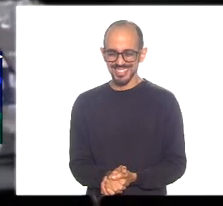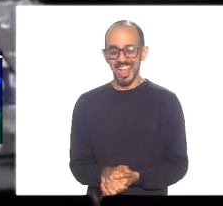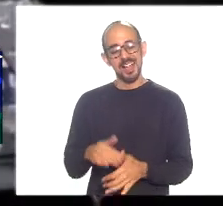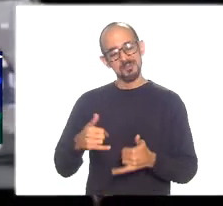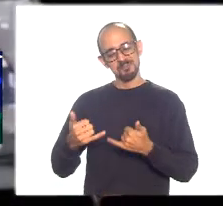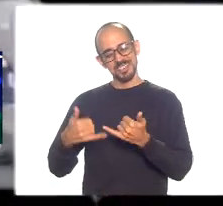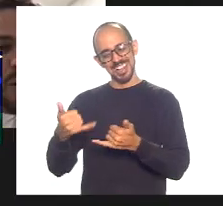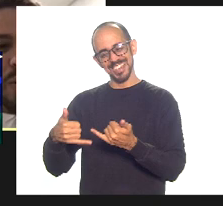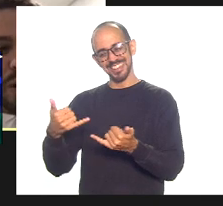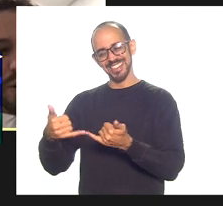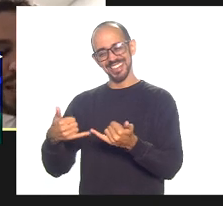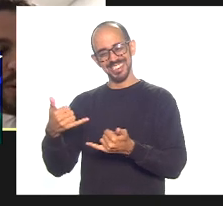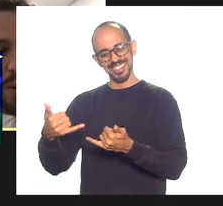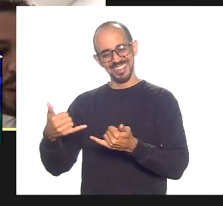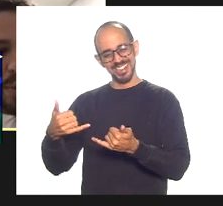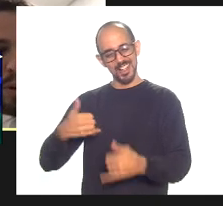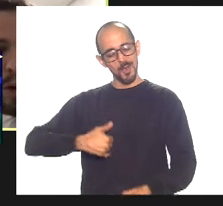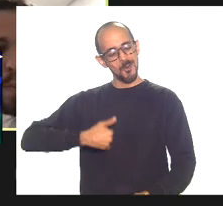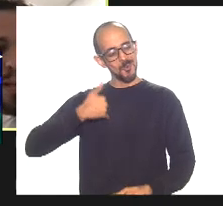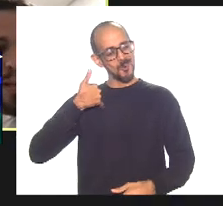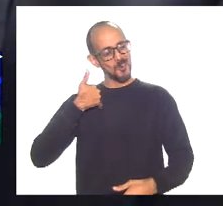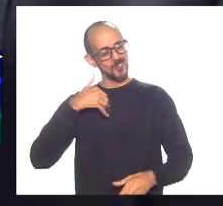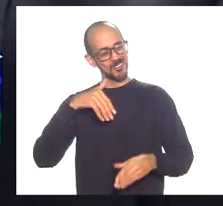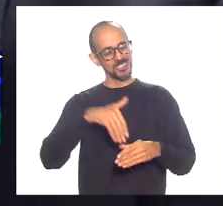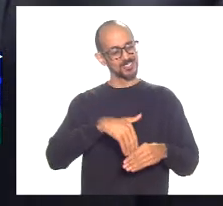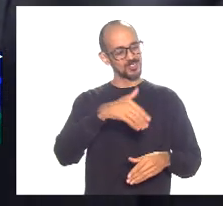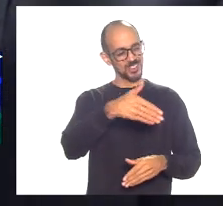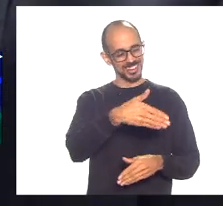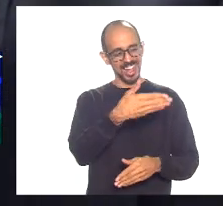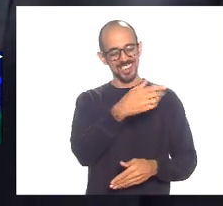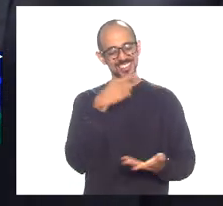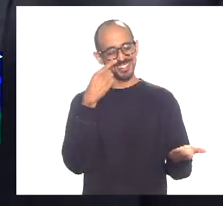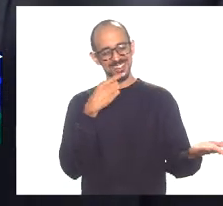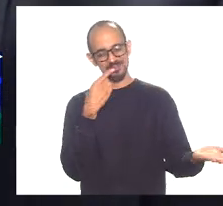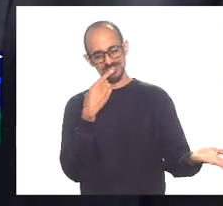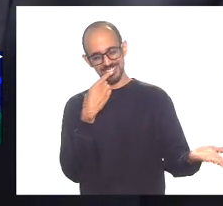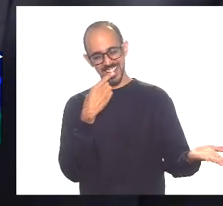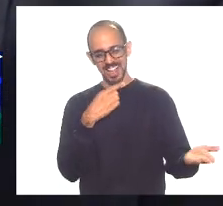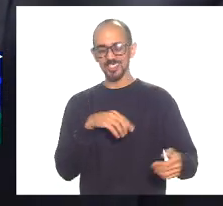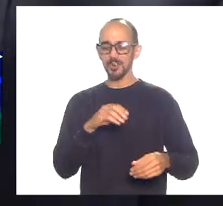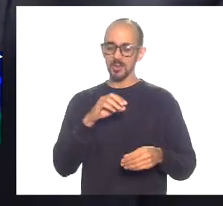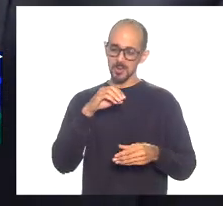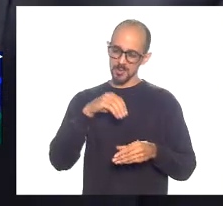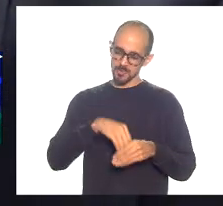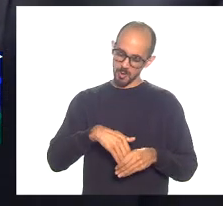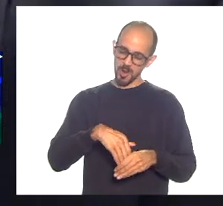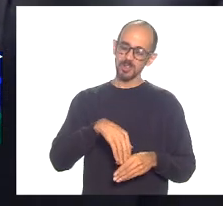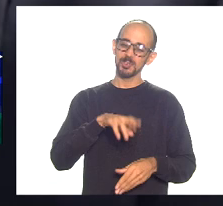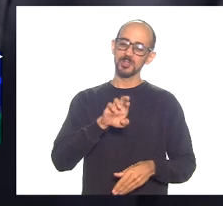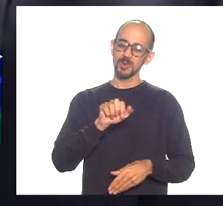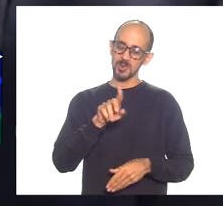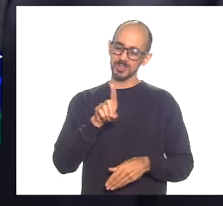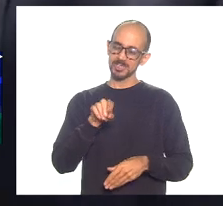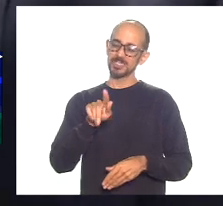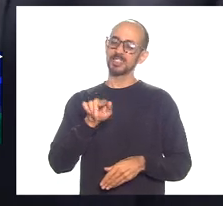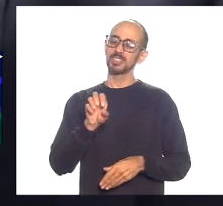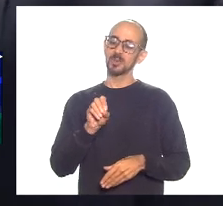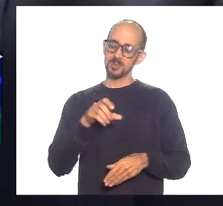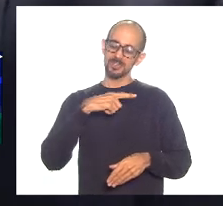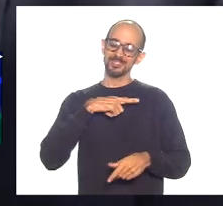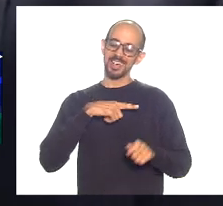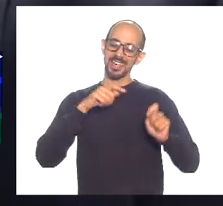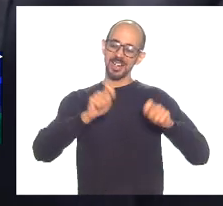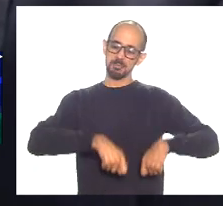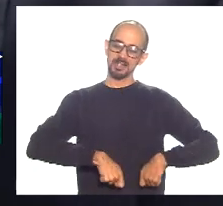cadeiras à parte o orgulho votar no Deputado Rodrigo Bacelar Rodrigo volta e Rodrigo ele tem demonstrado muita capacidade técnica